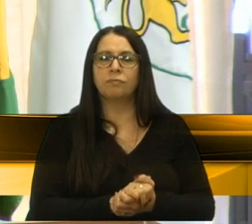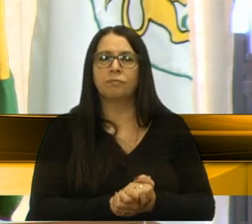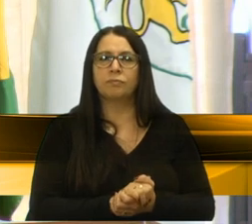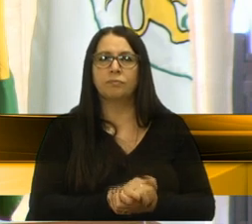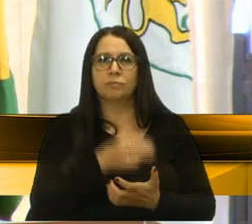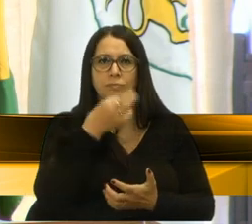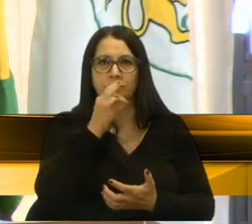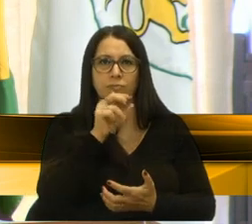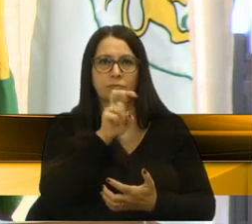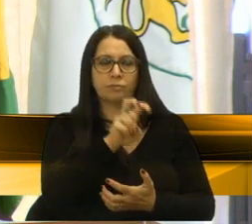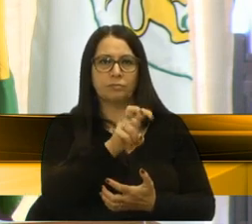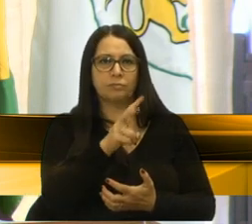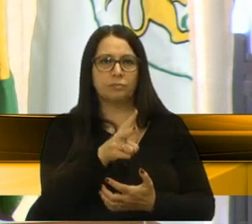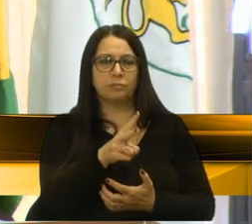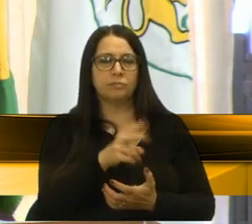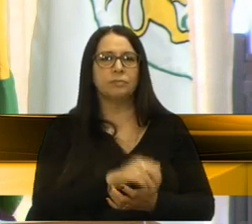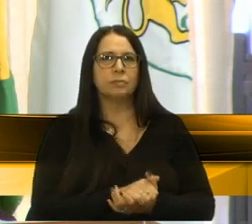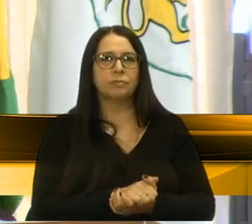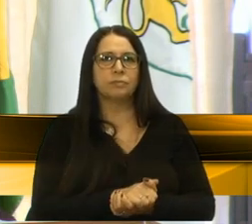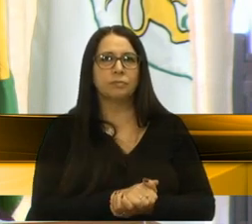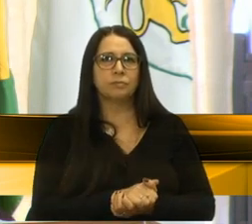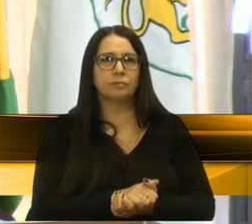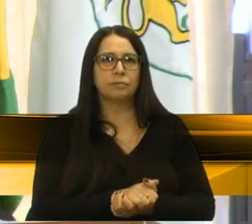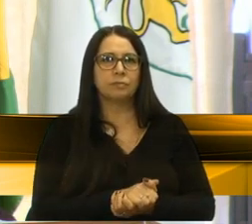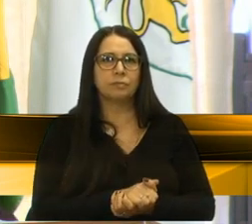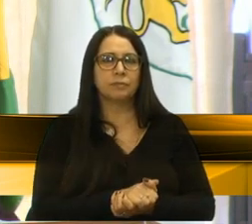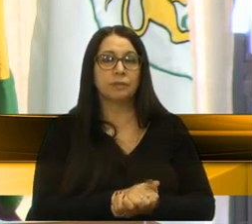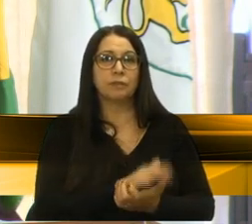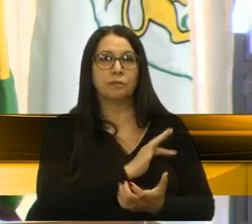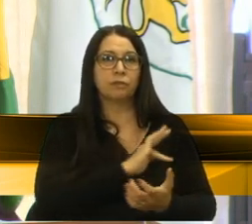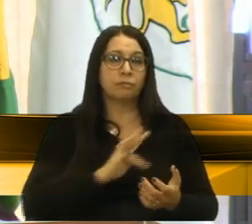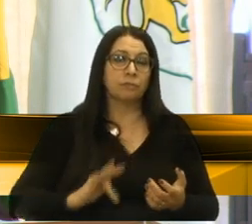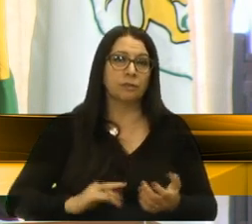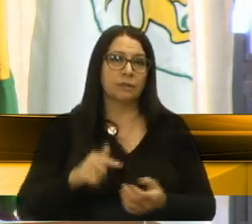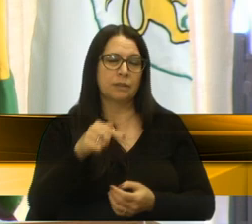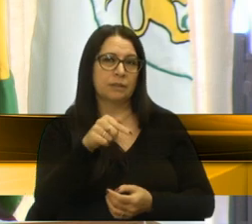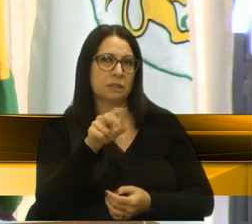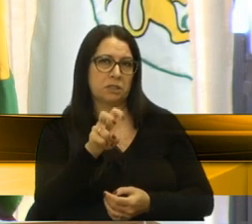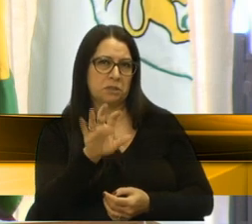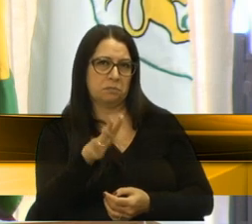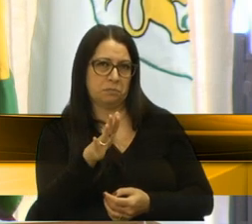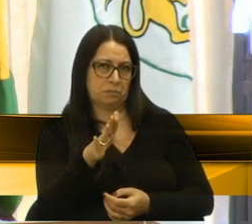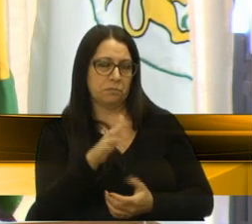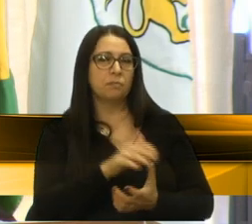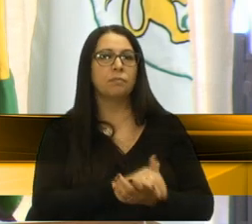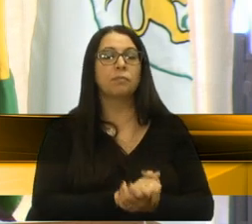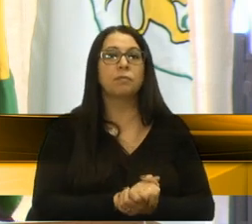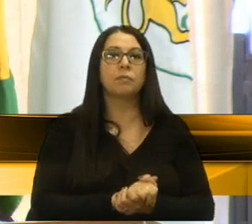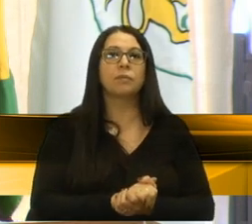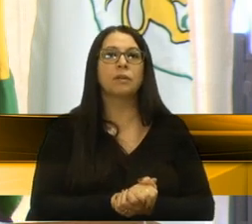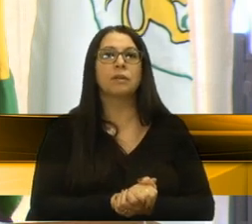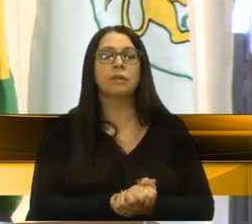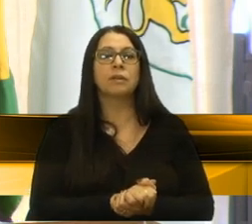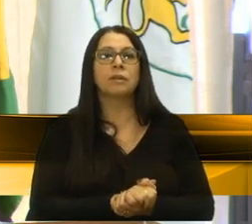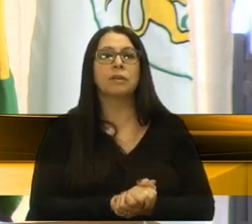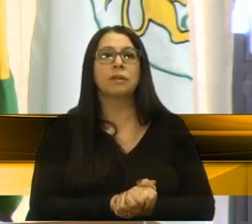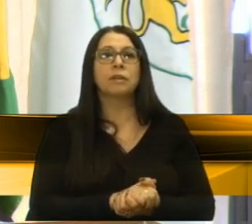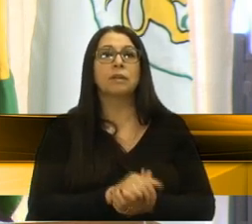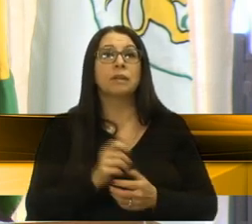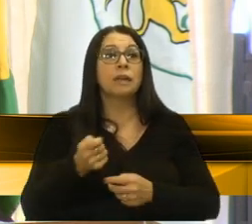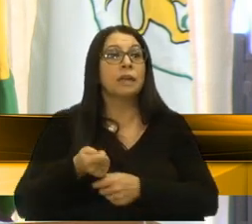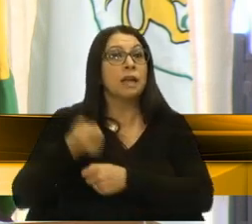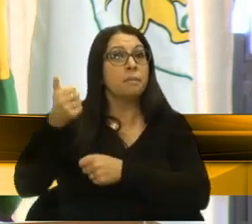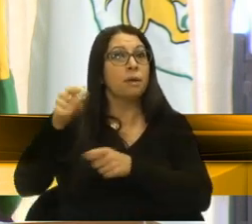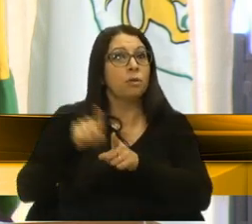tem 52. Sendo que Farroupilha tem umas 75, mais ou menos. Aí pega Garibaldi com